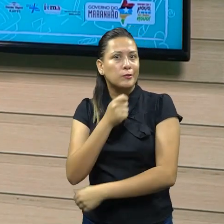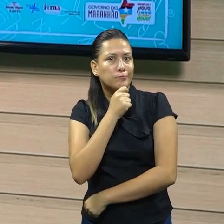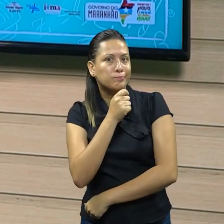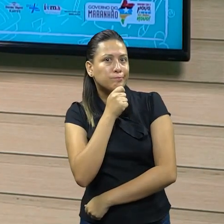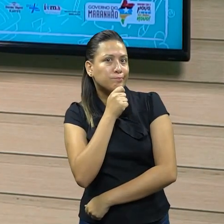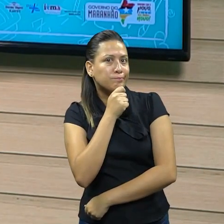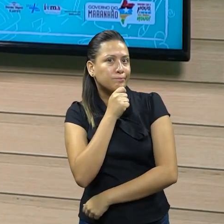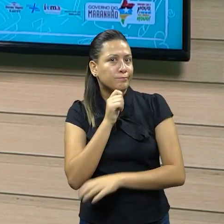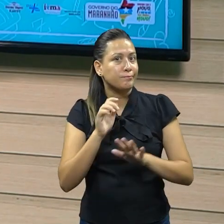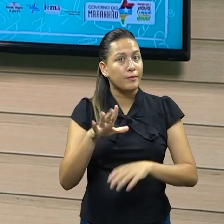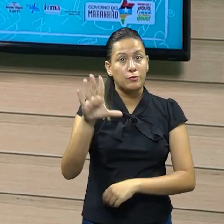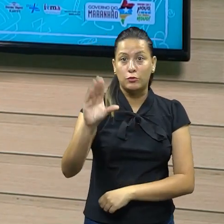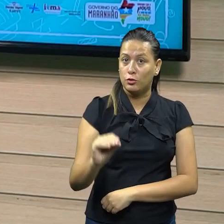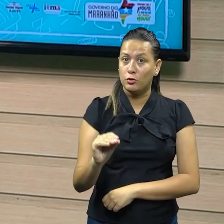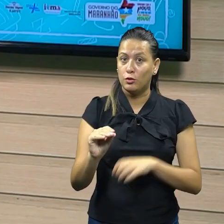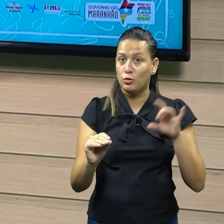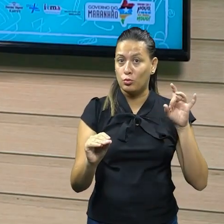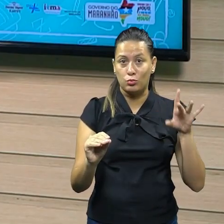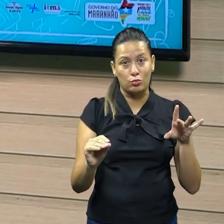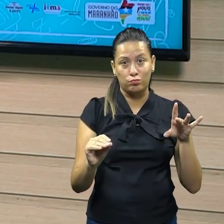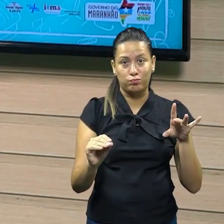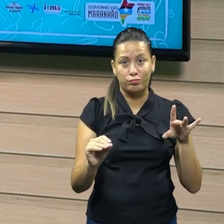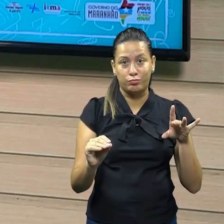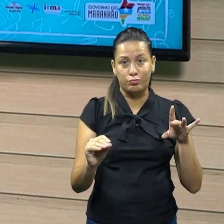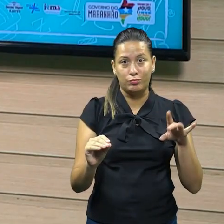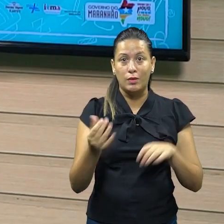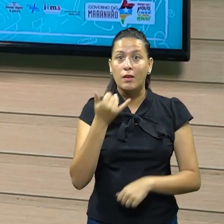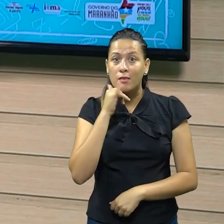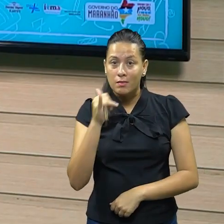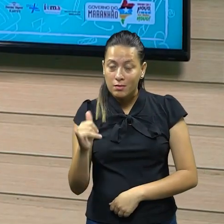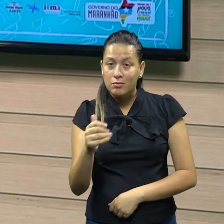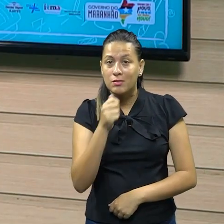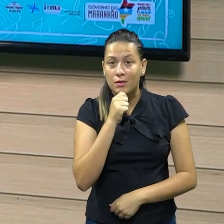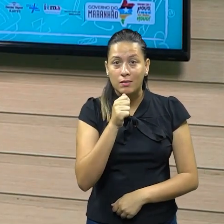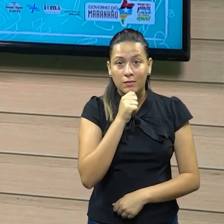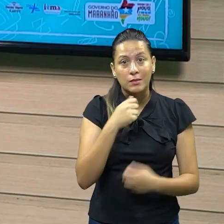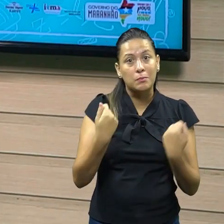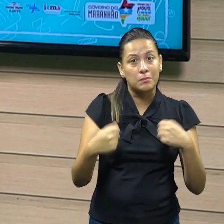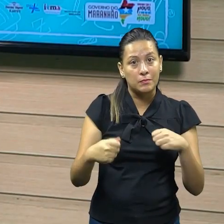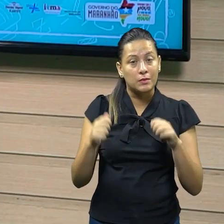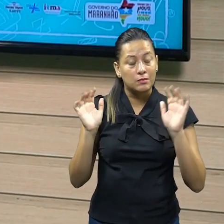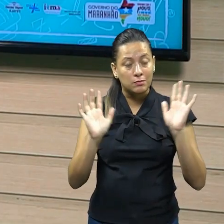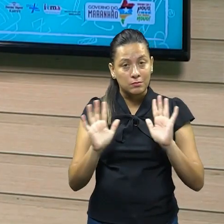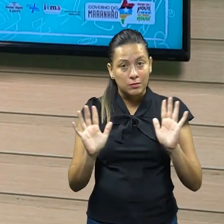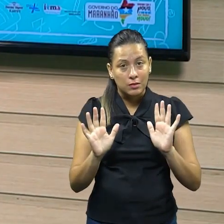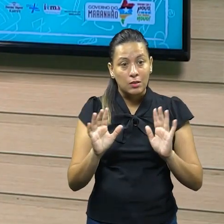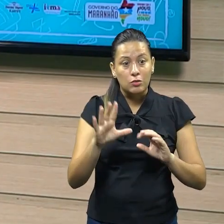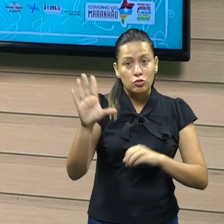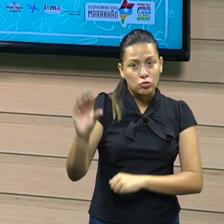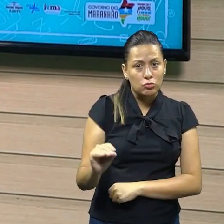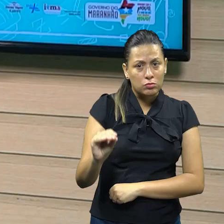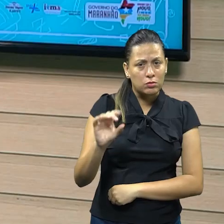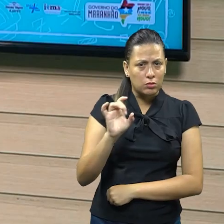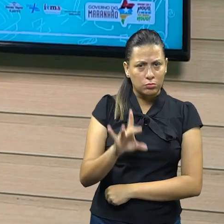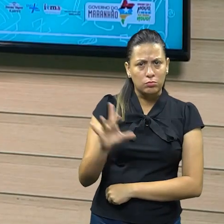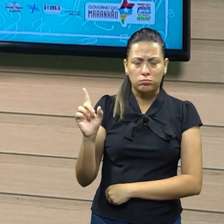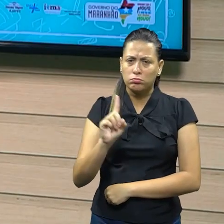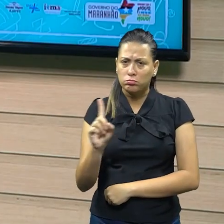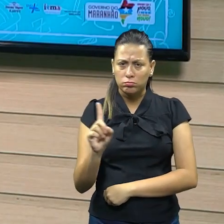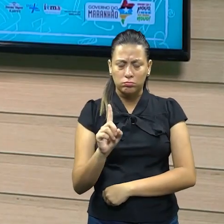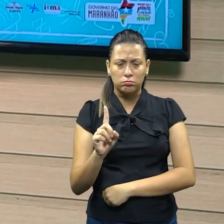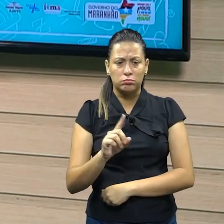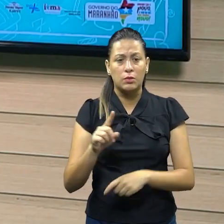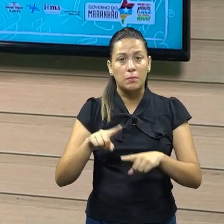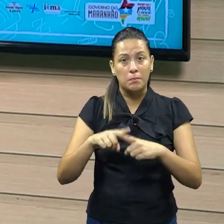tomada. Então você desligou, não desenergizou. Então não vamos confundir. Não é simplesmente desligar,